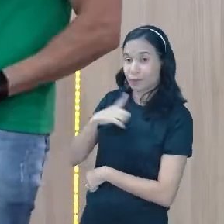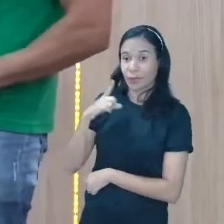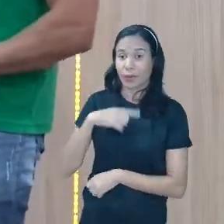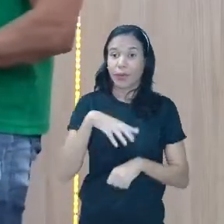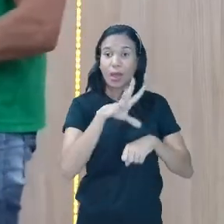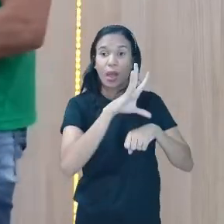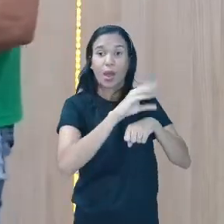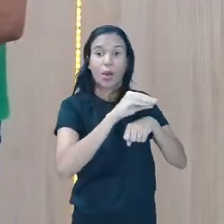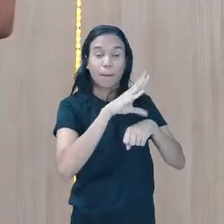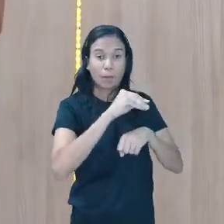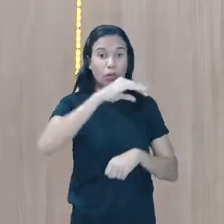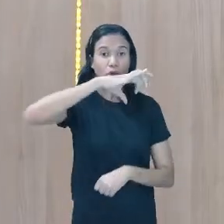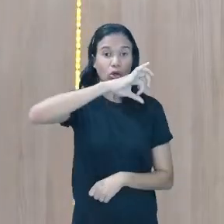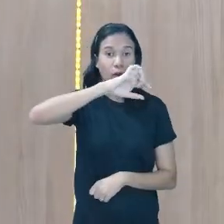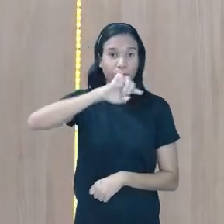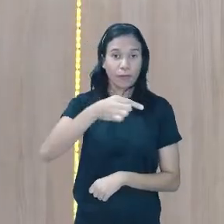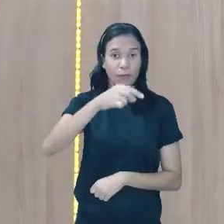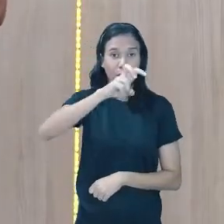eu tirei estava com